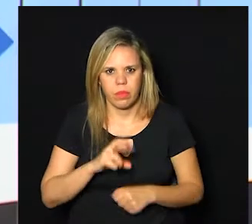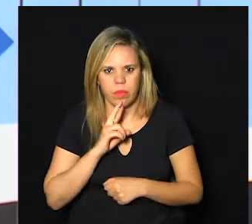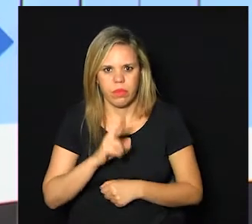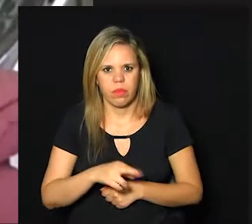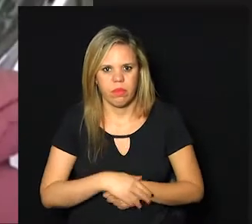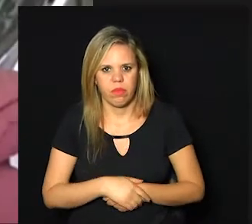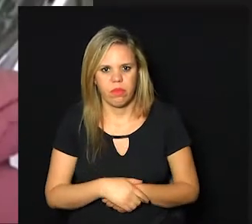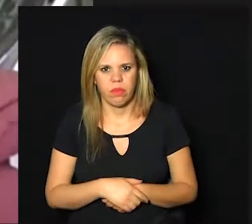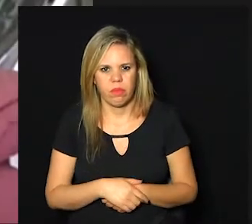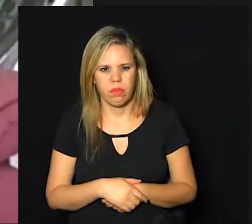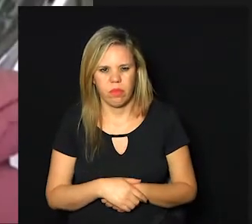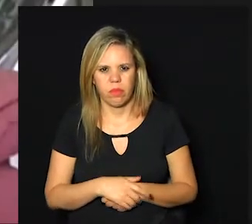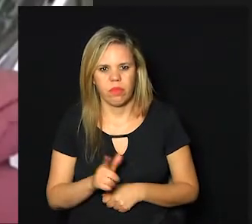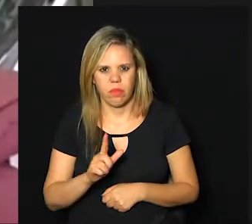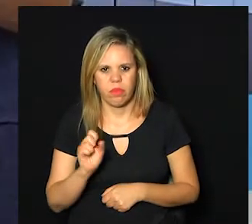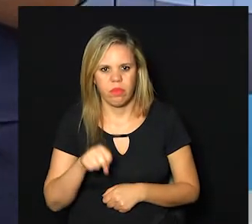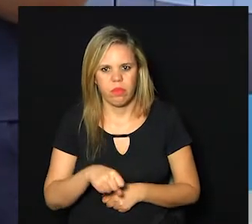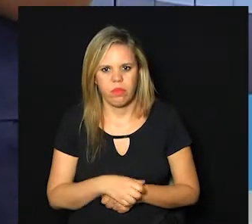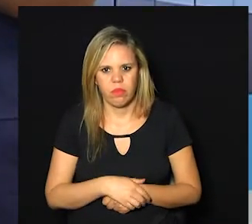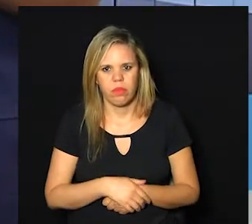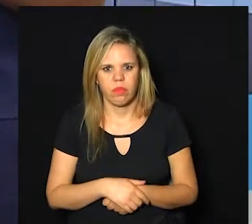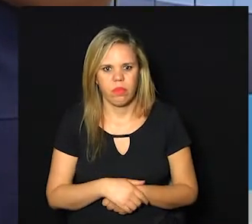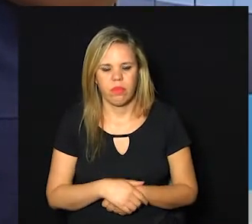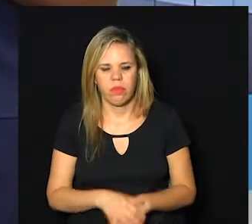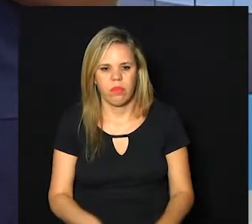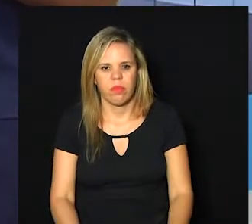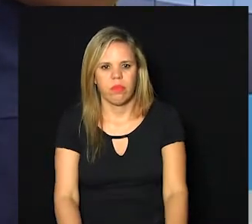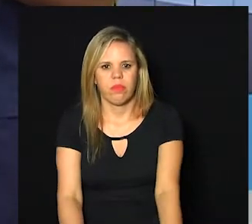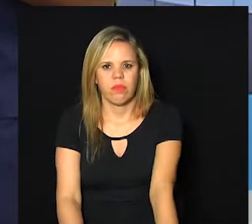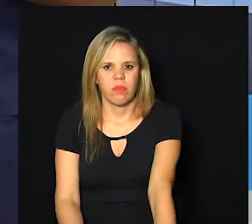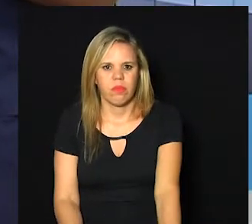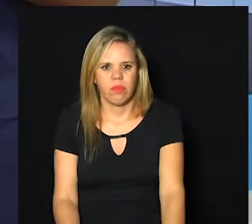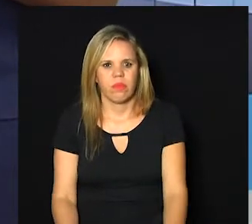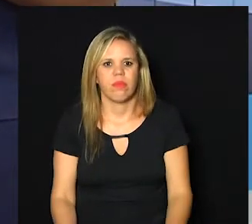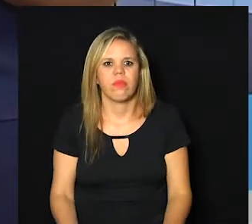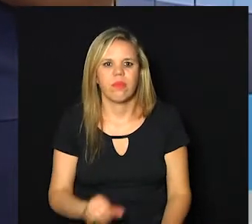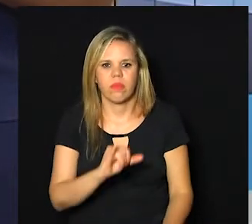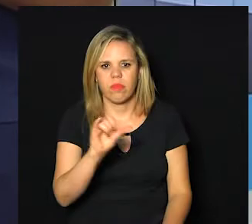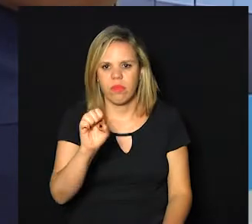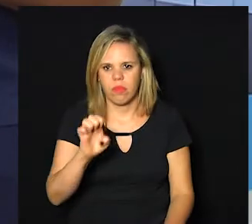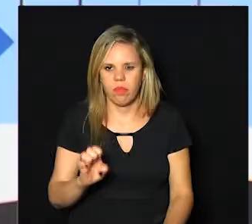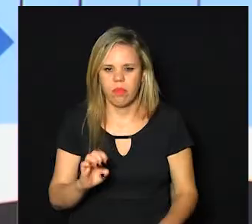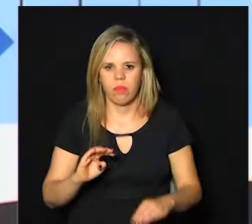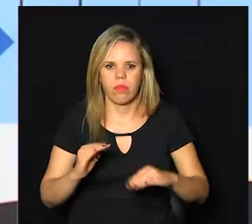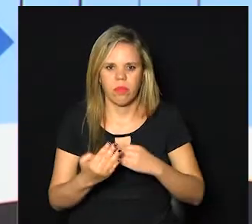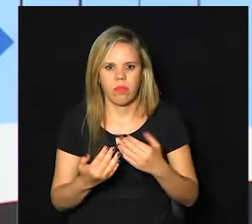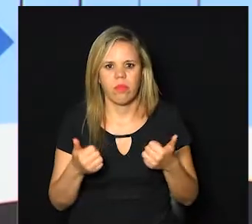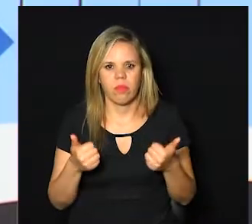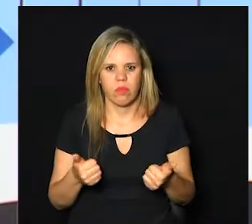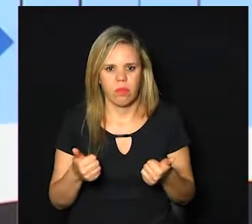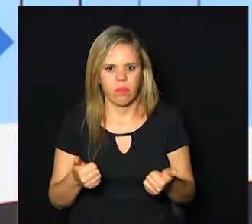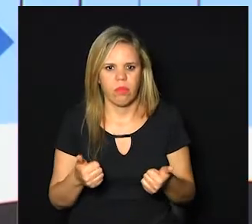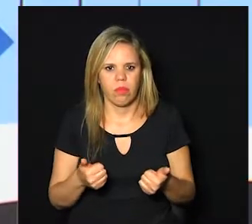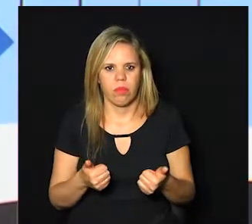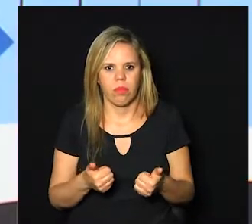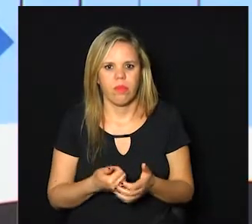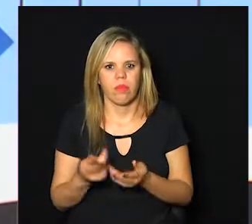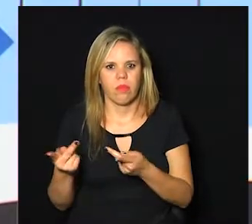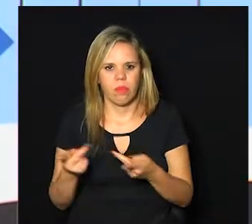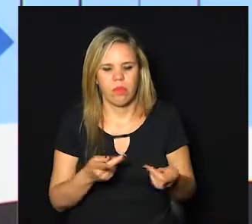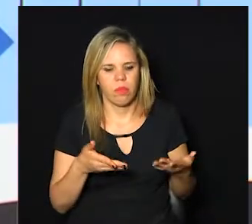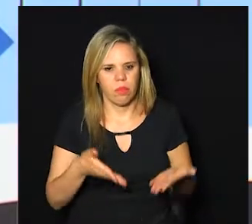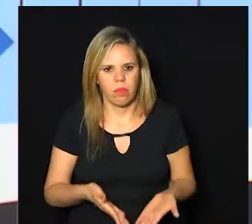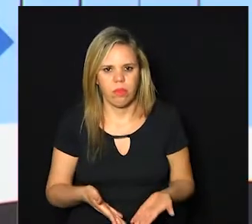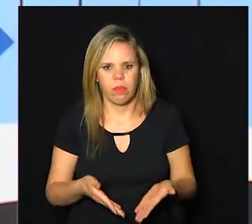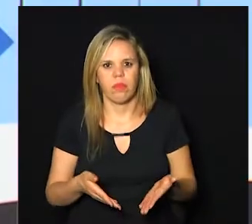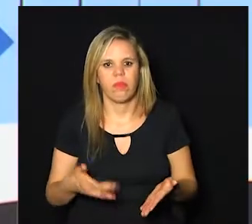responder? Claro, por favor. Olha só, agora é o José Antônio Bernardes. Oi, José, tudo bem? Seja bem-vindo